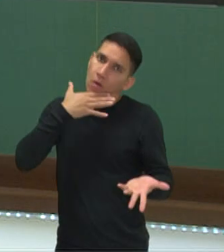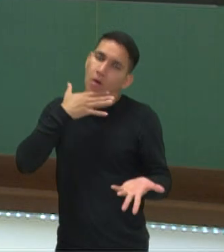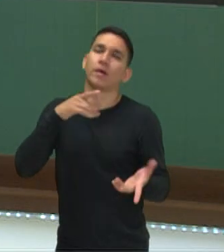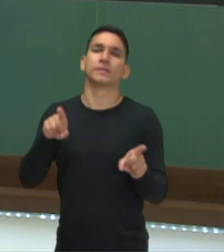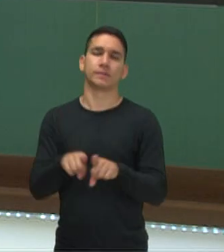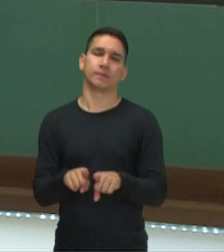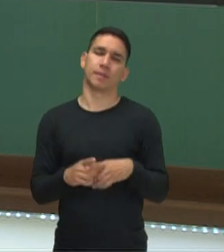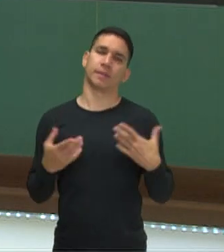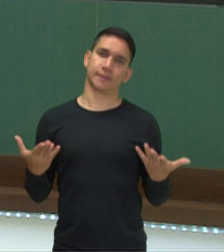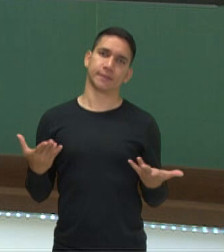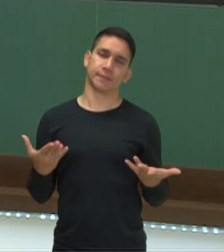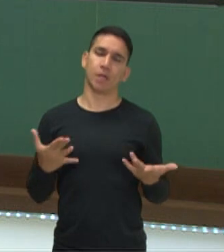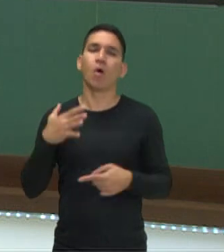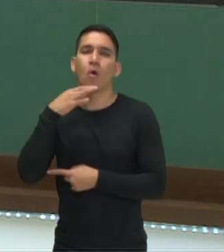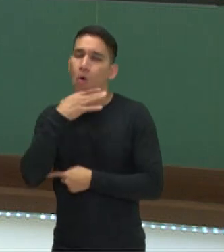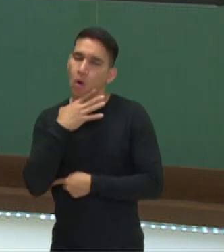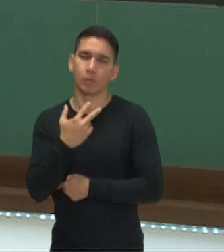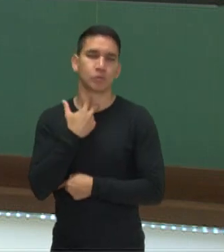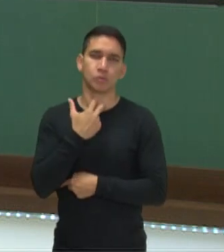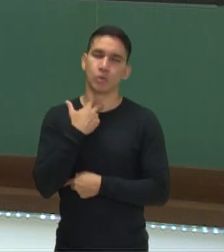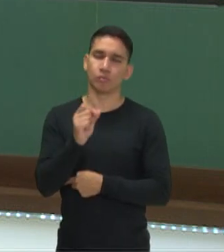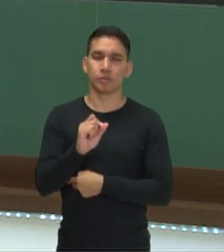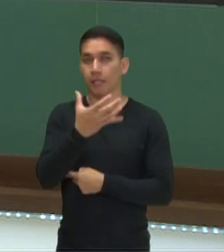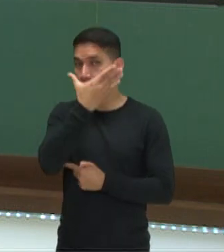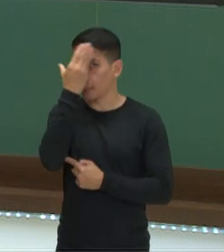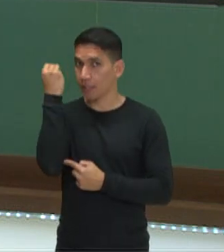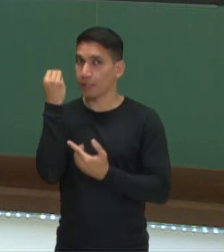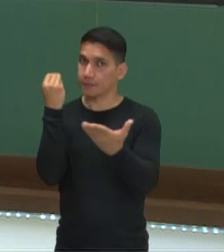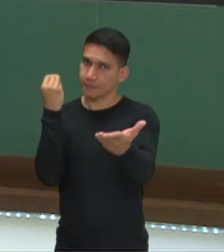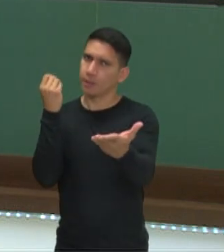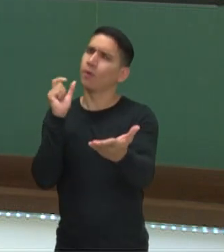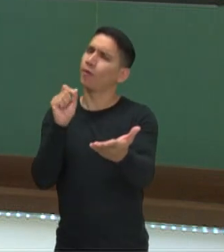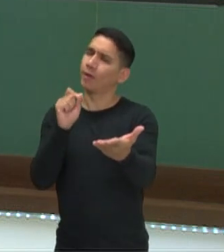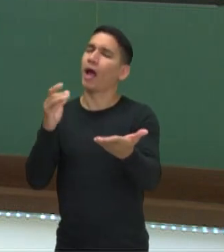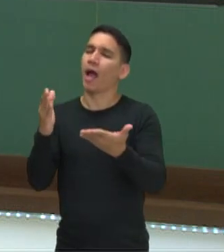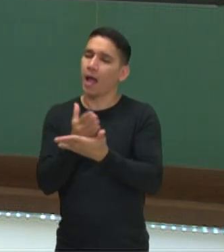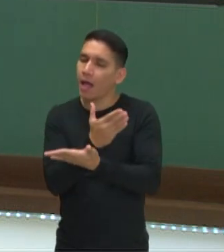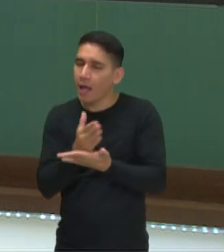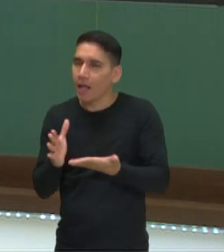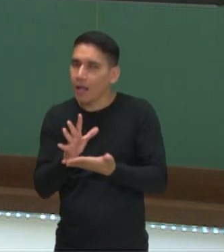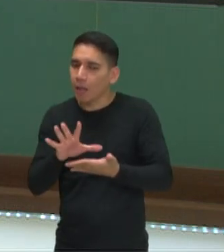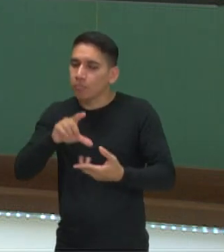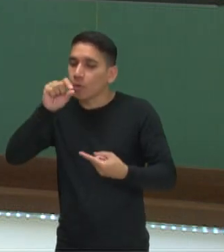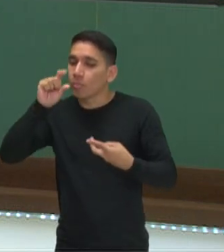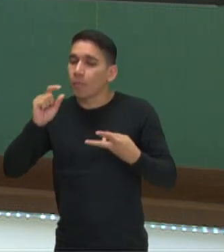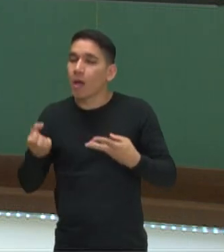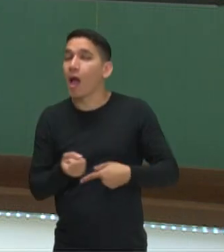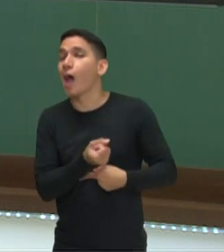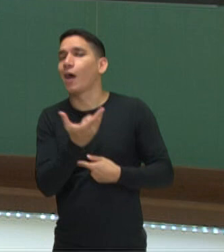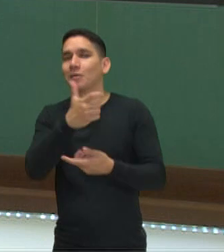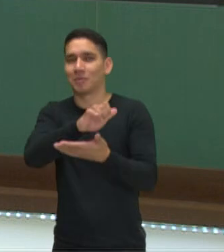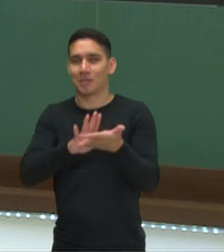Claro, não poderia deixar de pensar em você. Separei algumas atividades